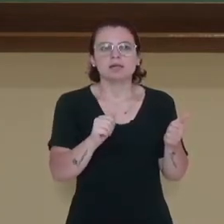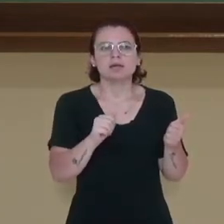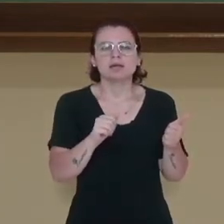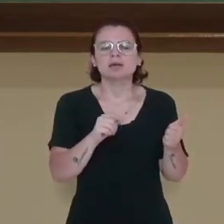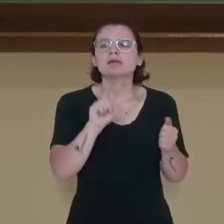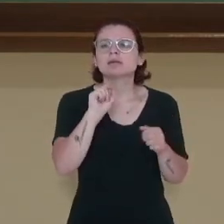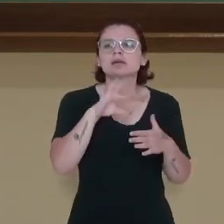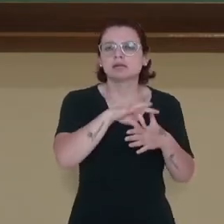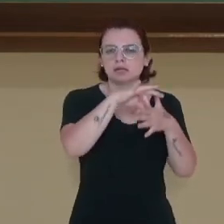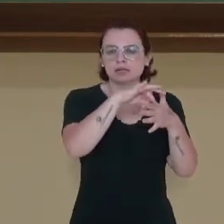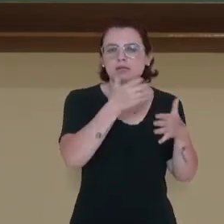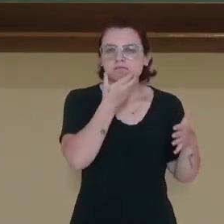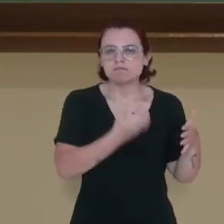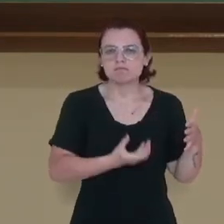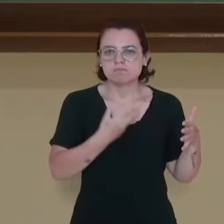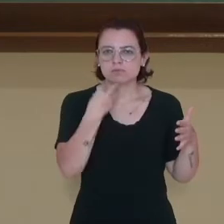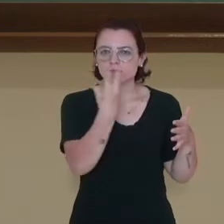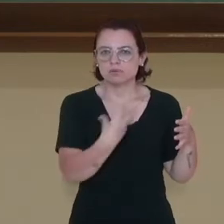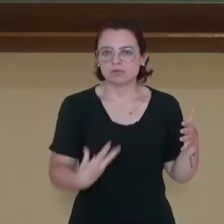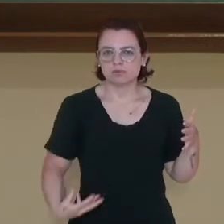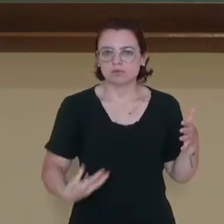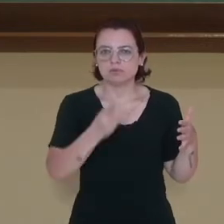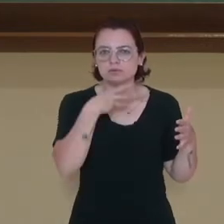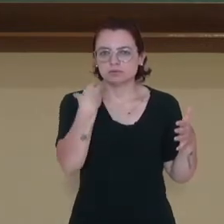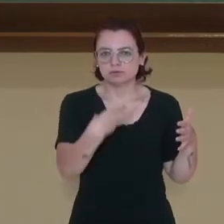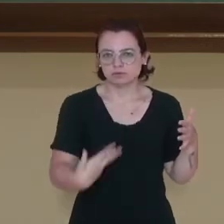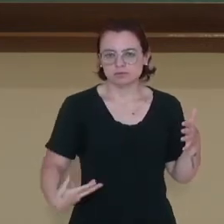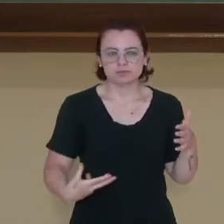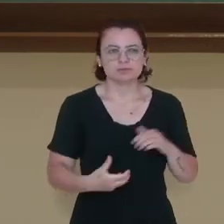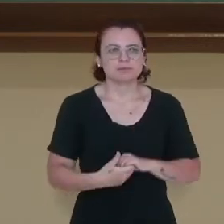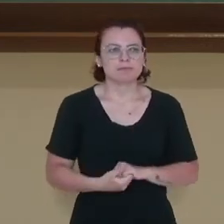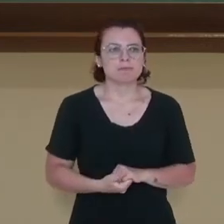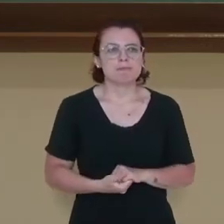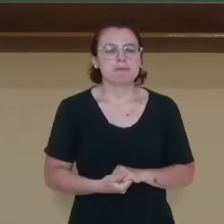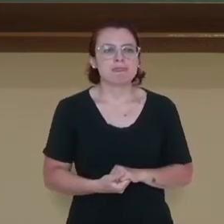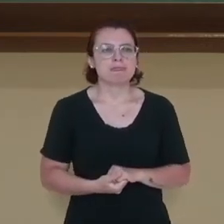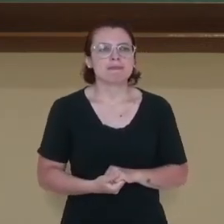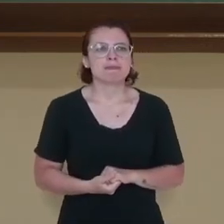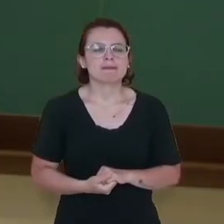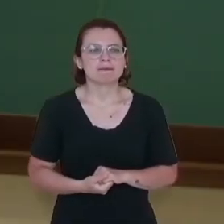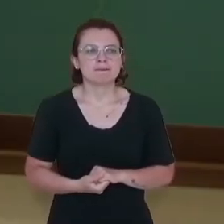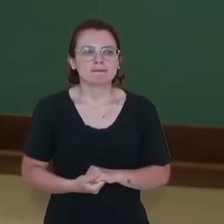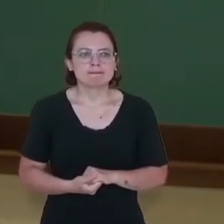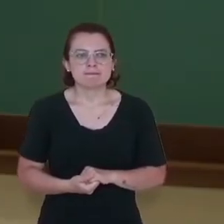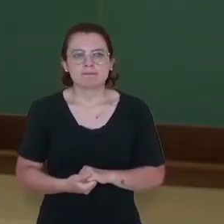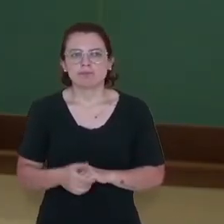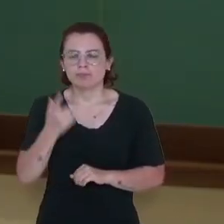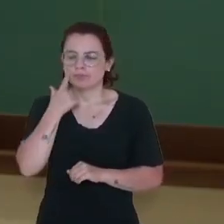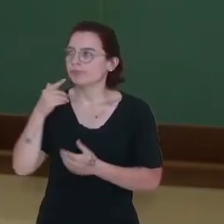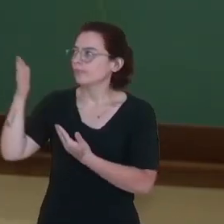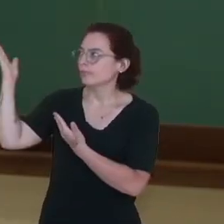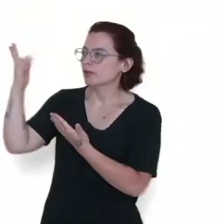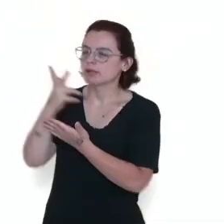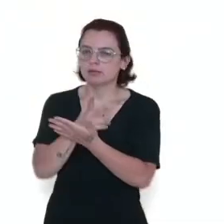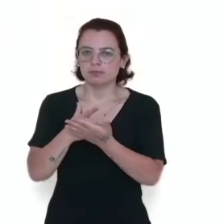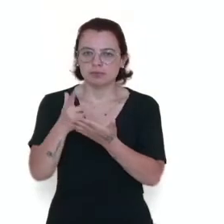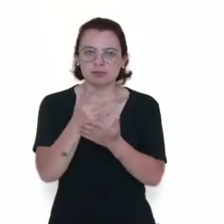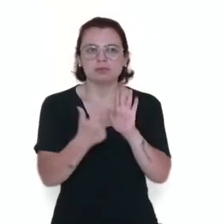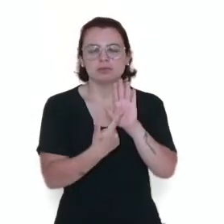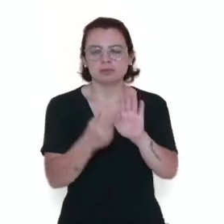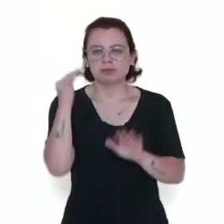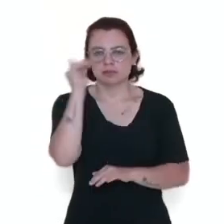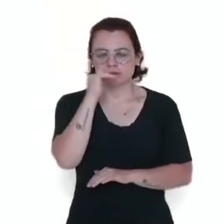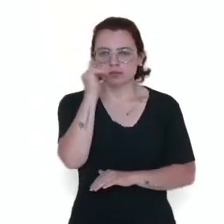como o que financiava e comandava esse grupo terrorista, ok? Então aqui está um mapa mostrando então o Iraque,